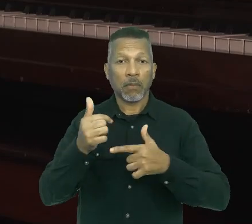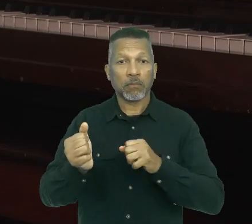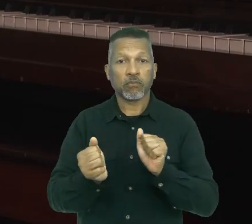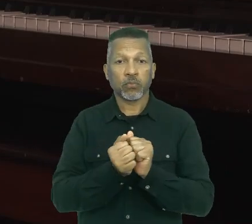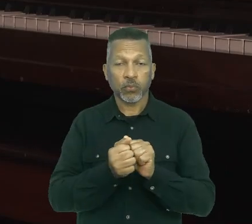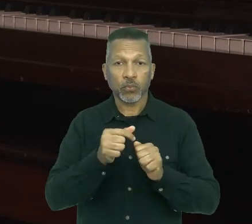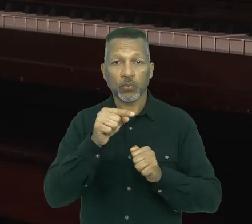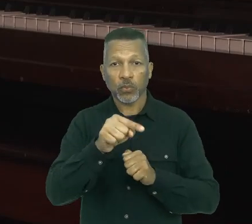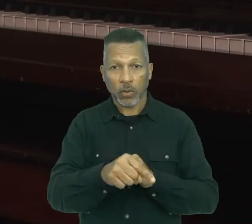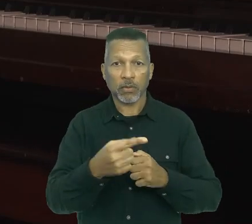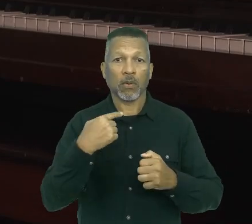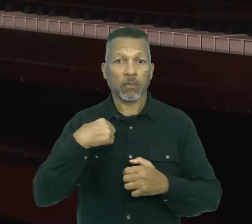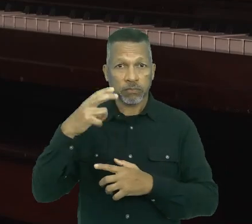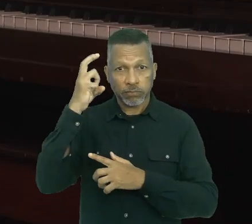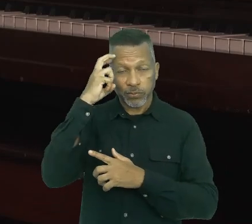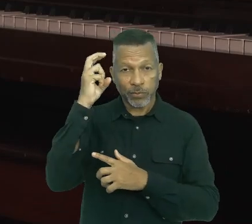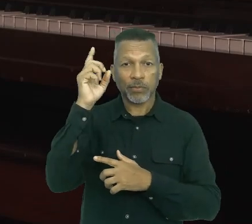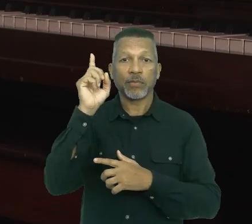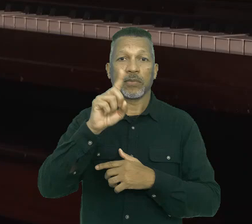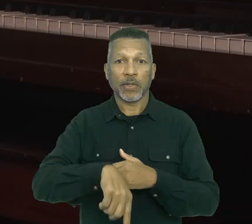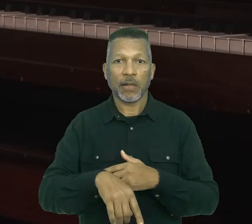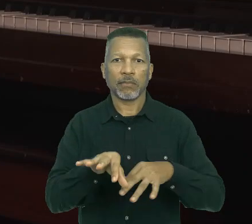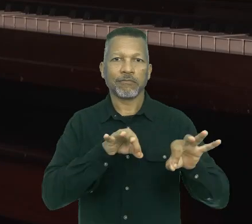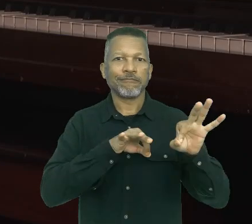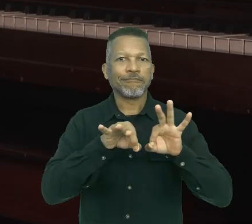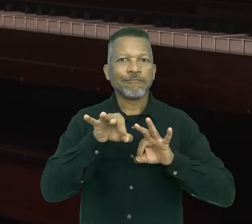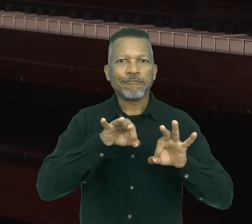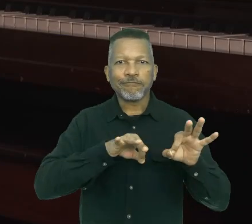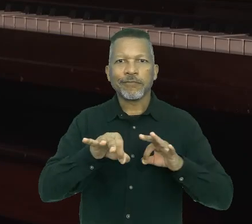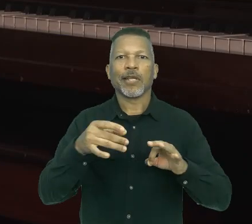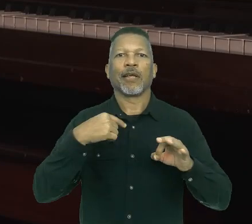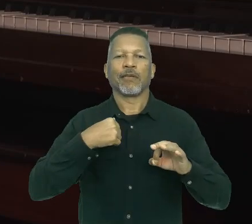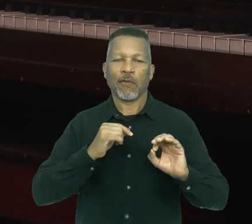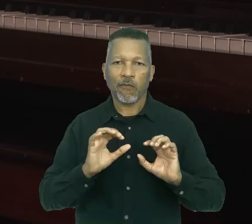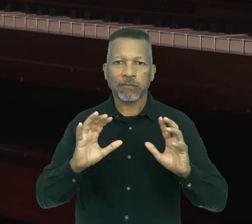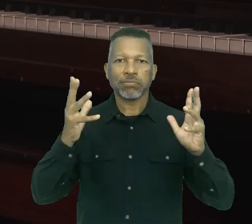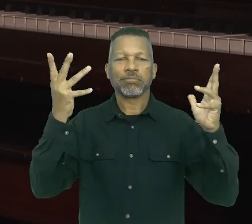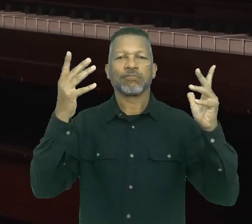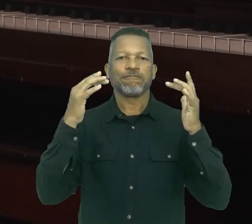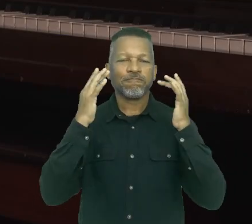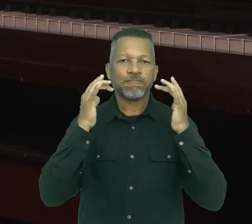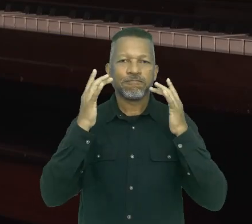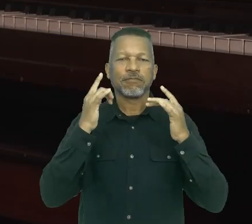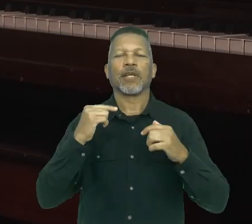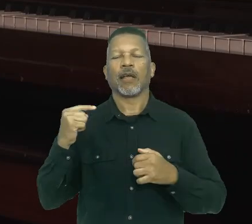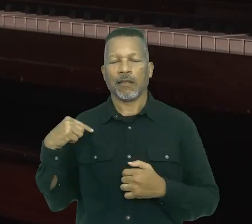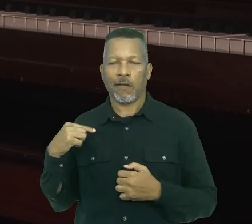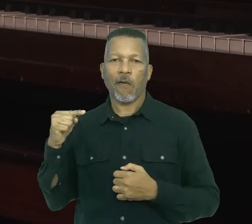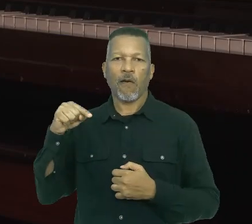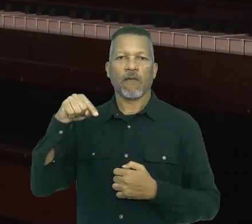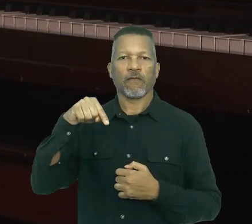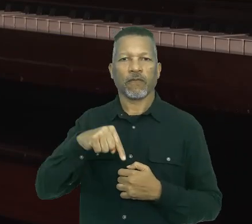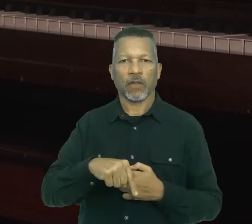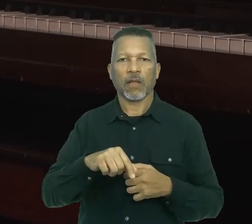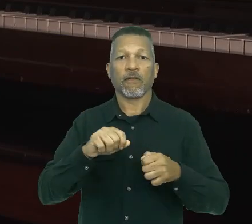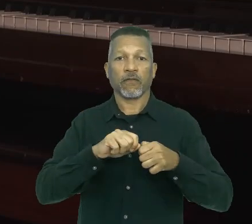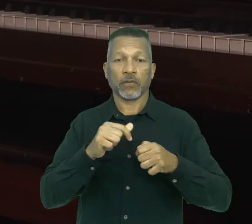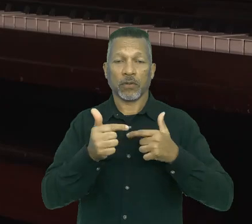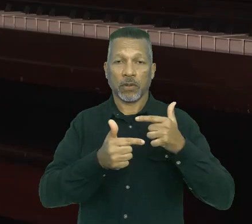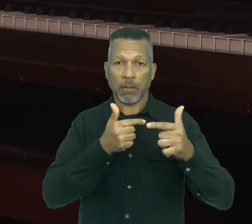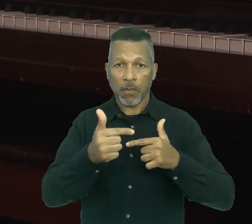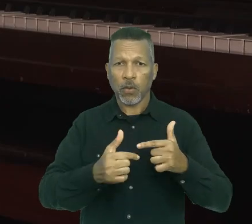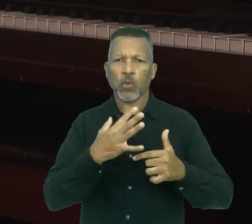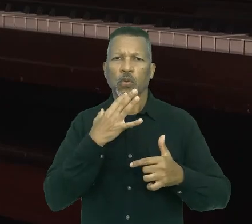a cultura, para poder atuar numa produção de um festival de teatro, ao qual eu vim, fiz o trabalho com ele, conheci